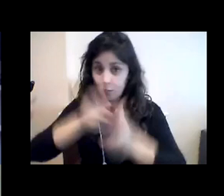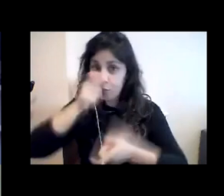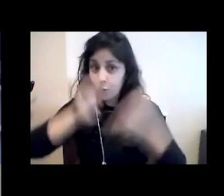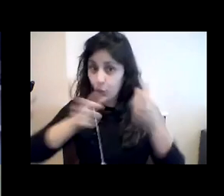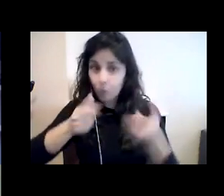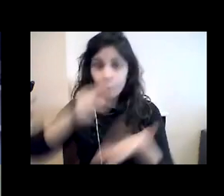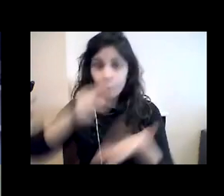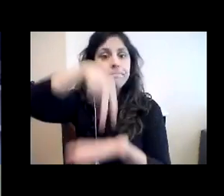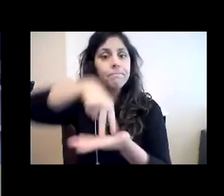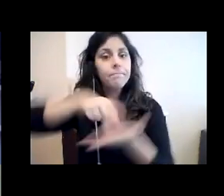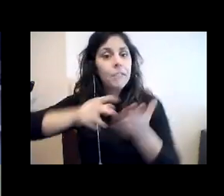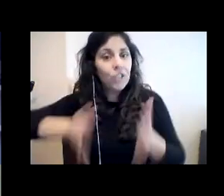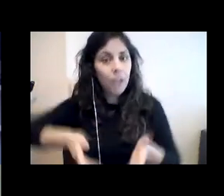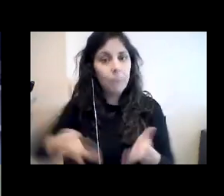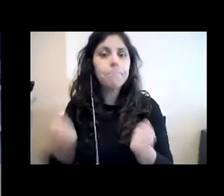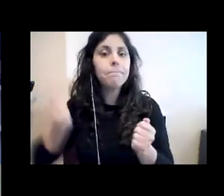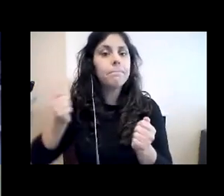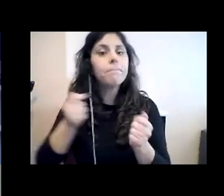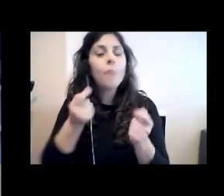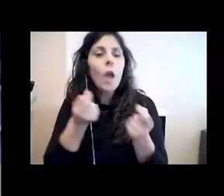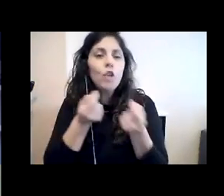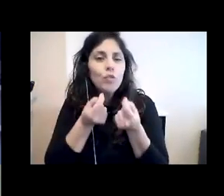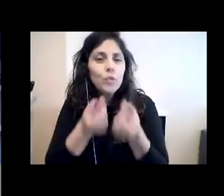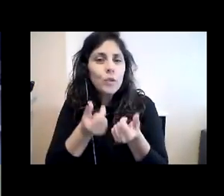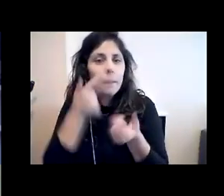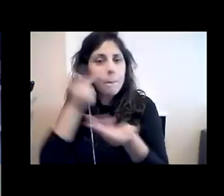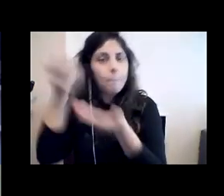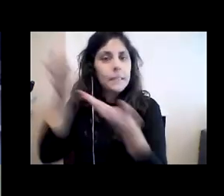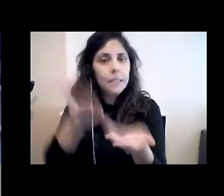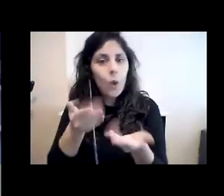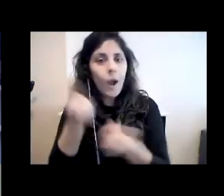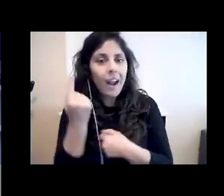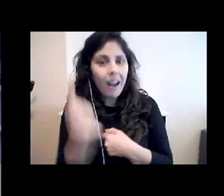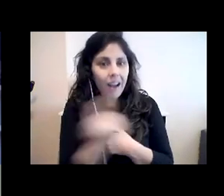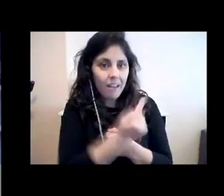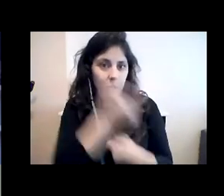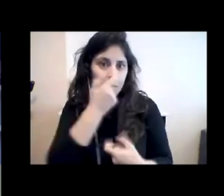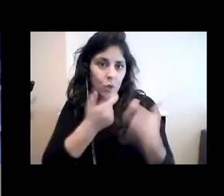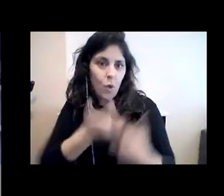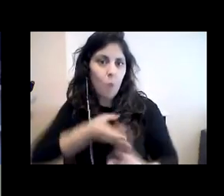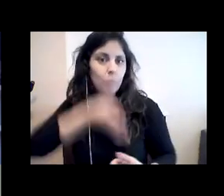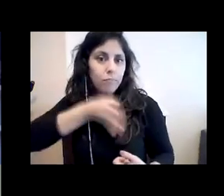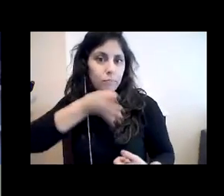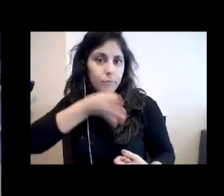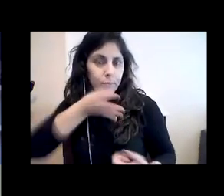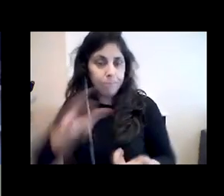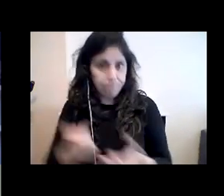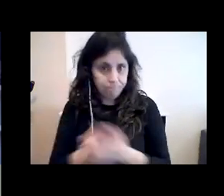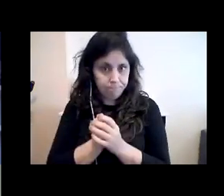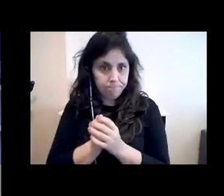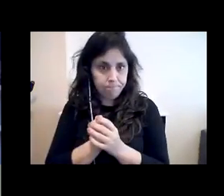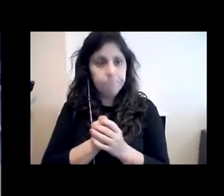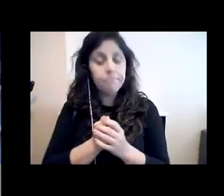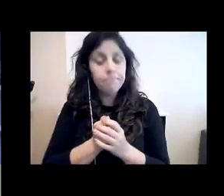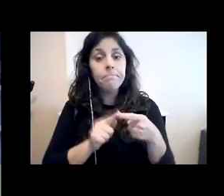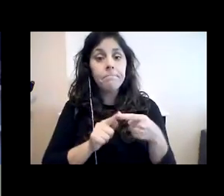aqui presentes, fazendo então uma pequena apresentação de cada um dos oradores. E o